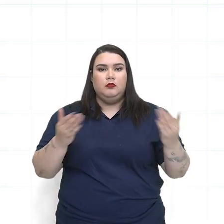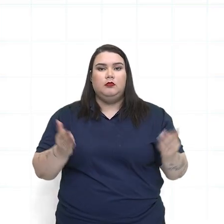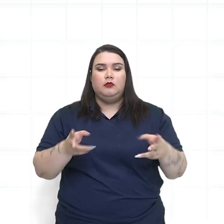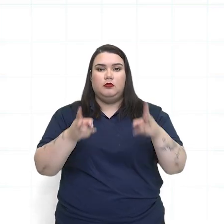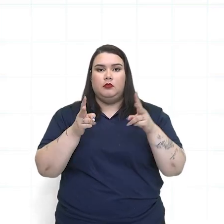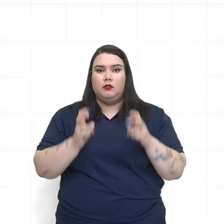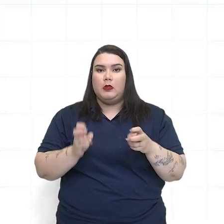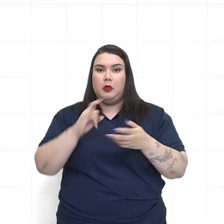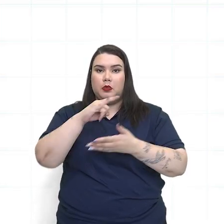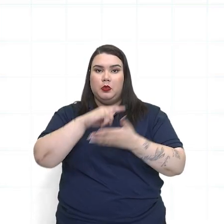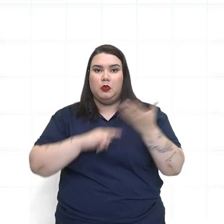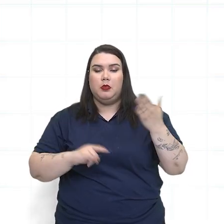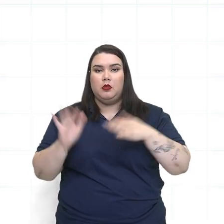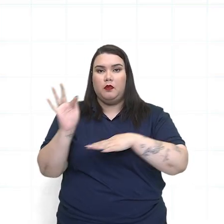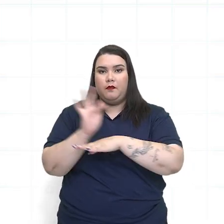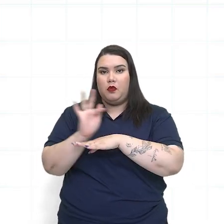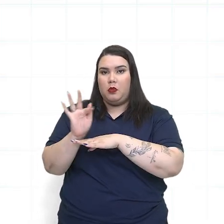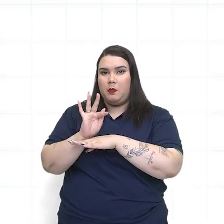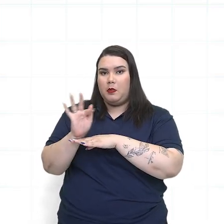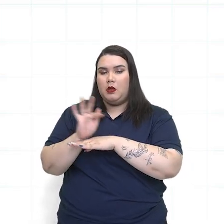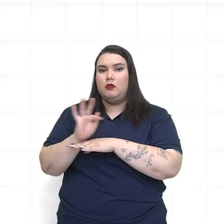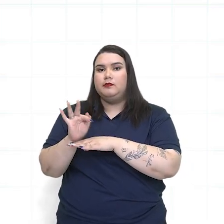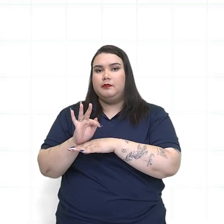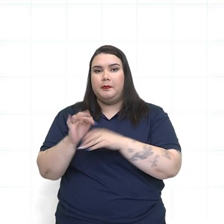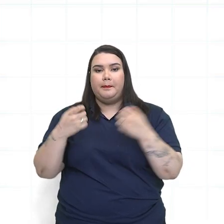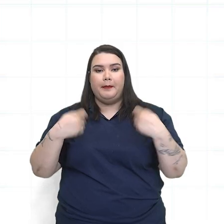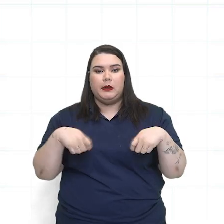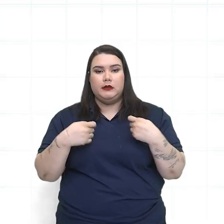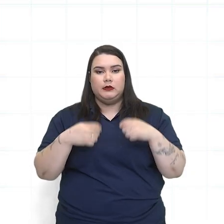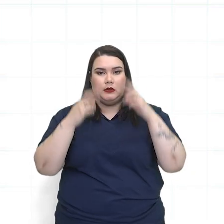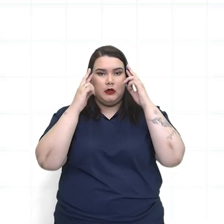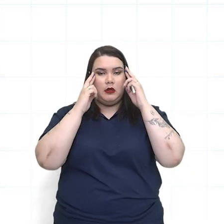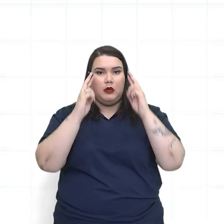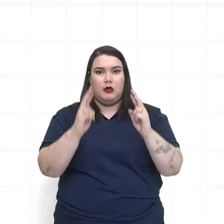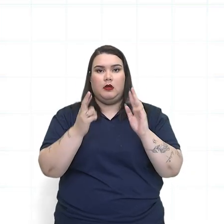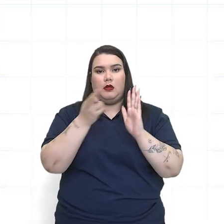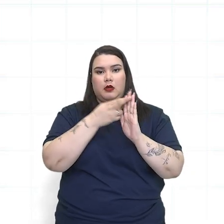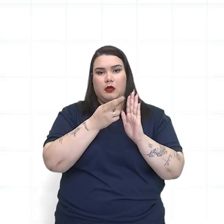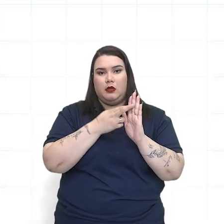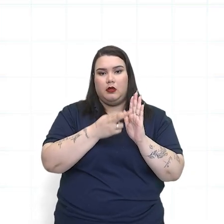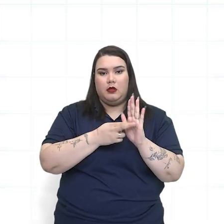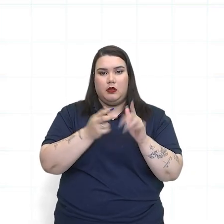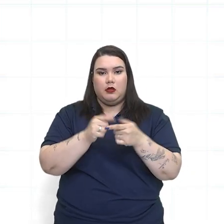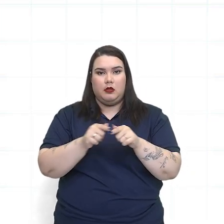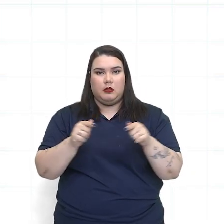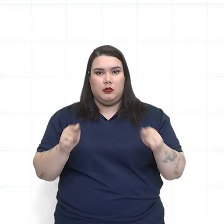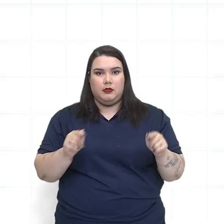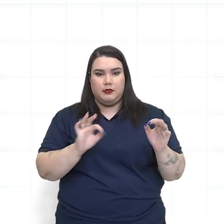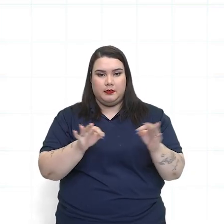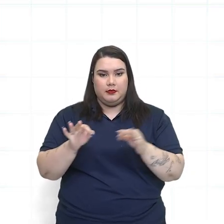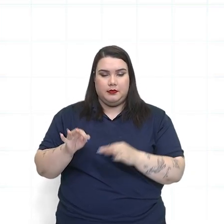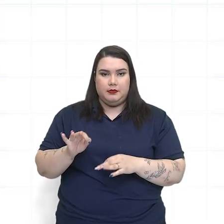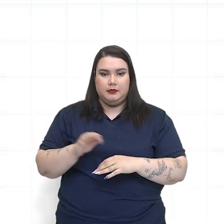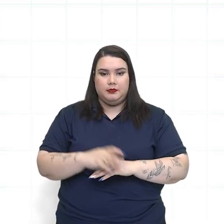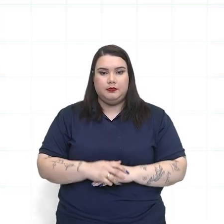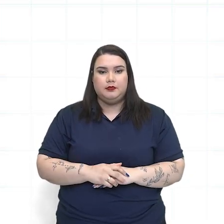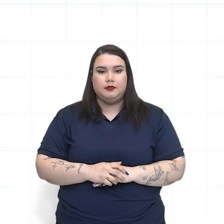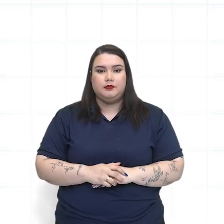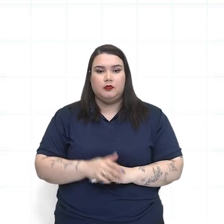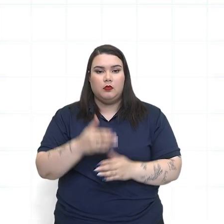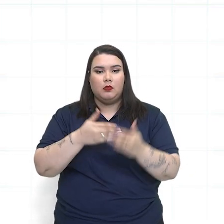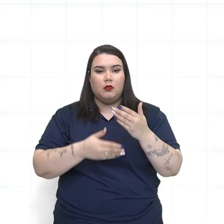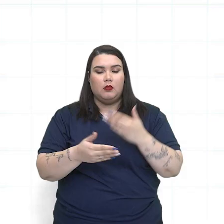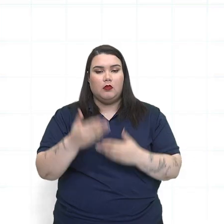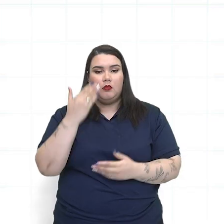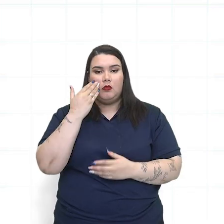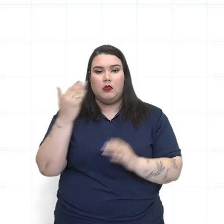observa que é um documento formal que deve obedecer à gramática normativa. Vamos